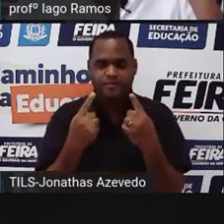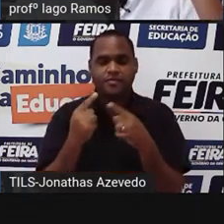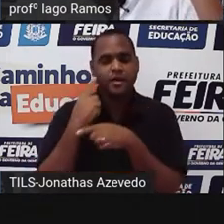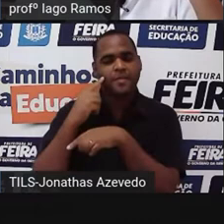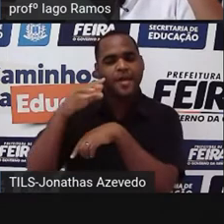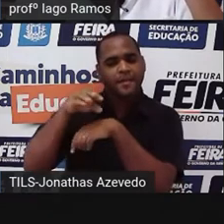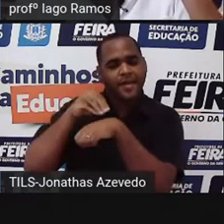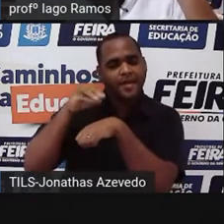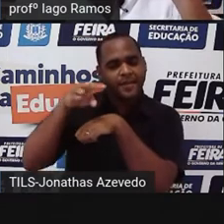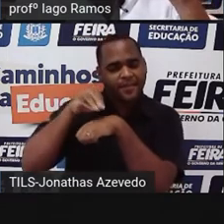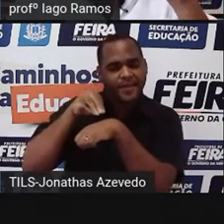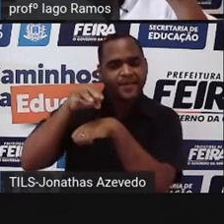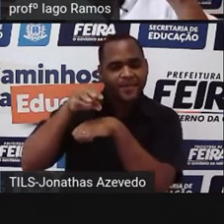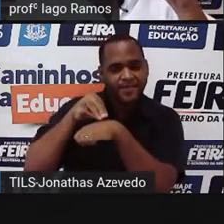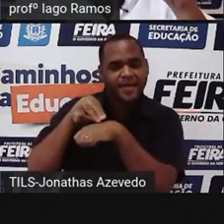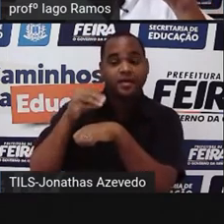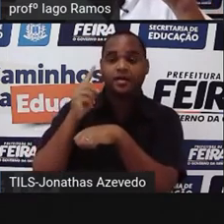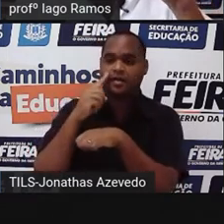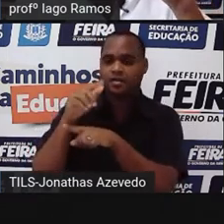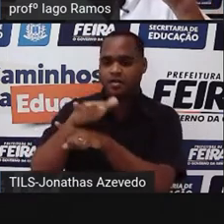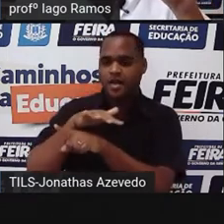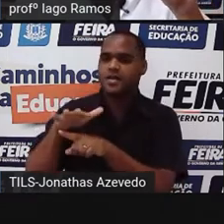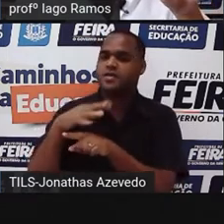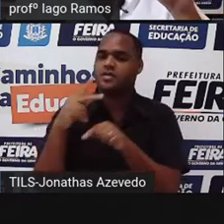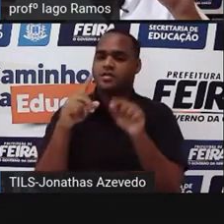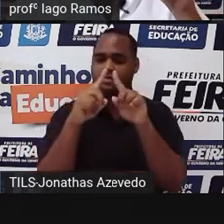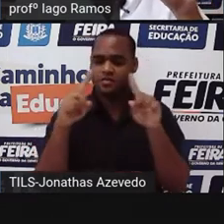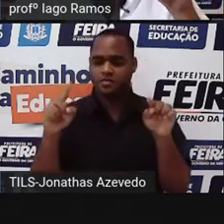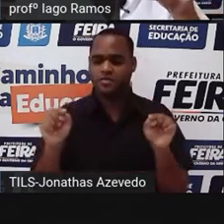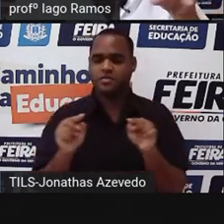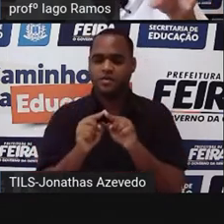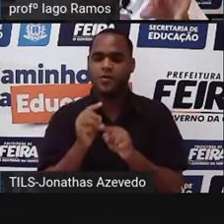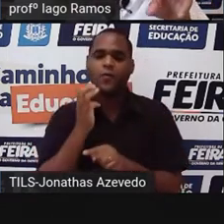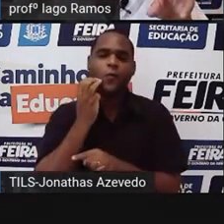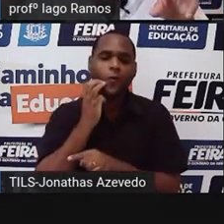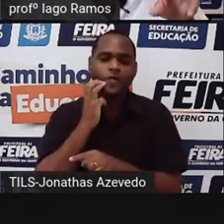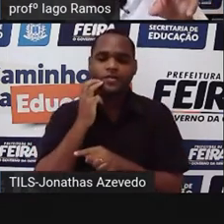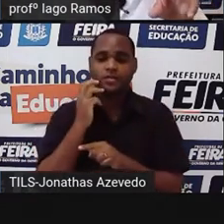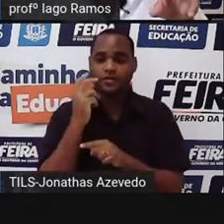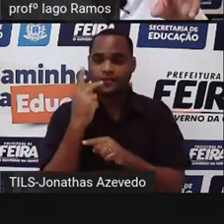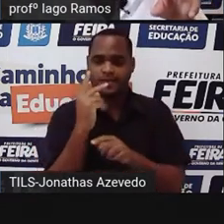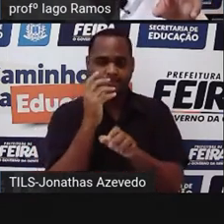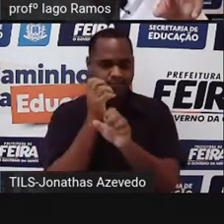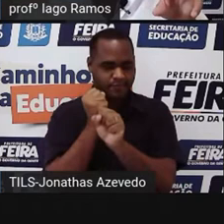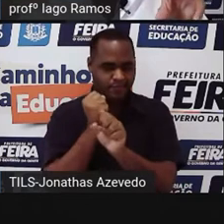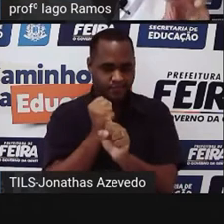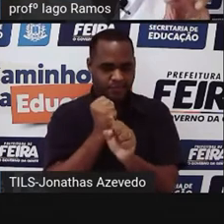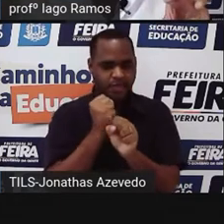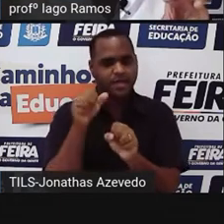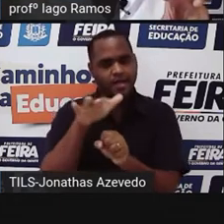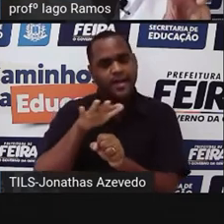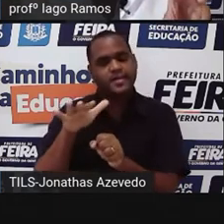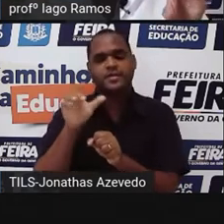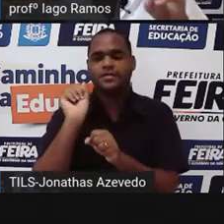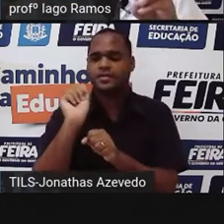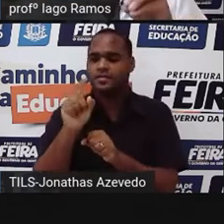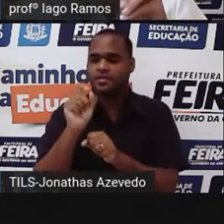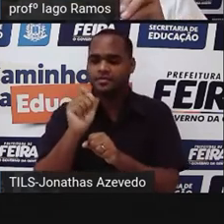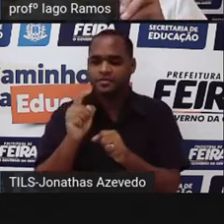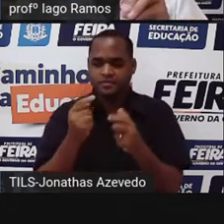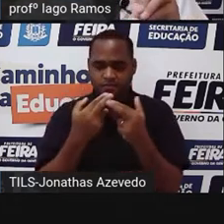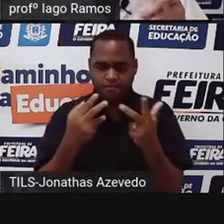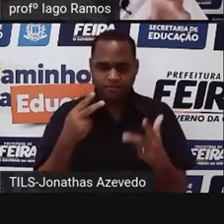pegar a área do quadradinho rosa e somar com a área do azul,